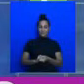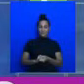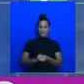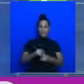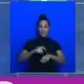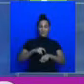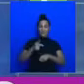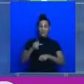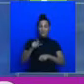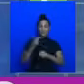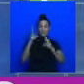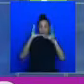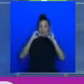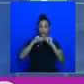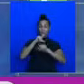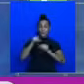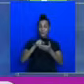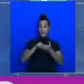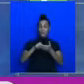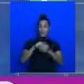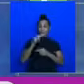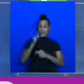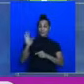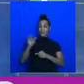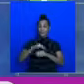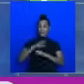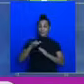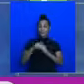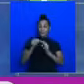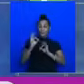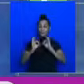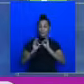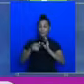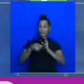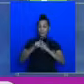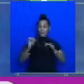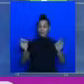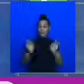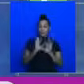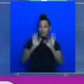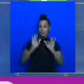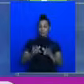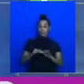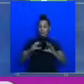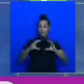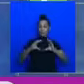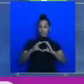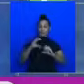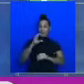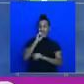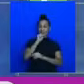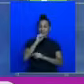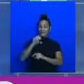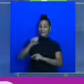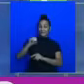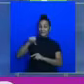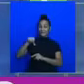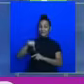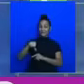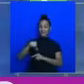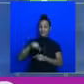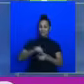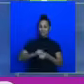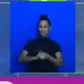Às 19 horas foi realizado o sorteio da Loteria Federal, já com todos os procedimentos concluídos. Bola laranja,